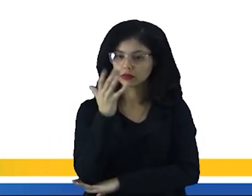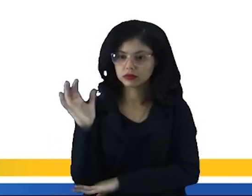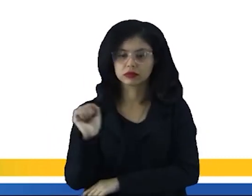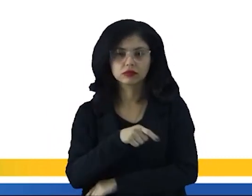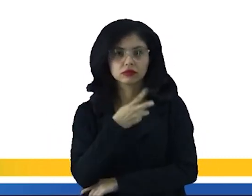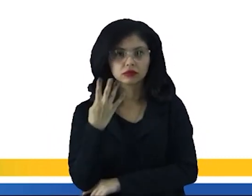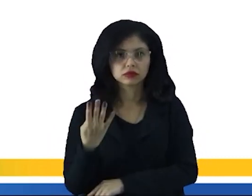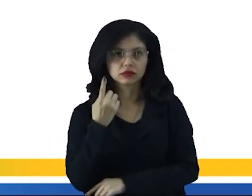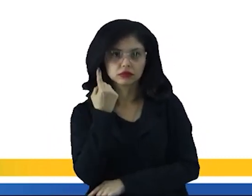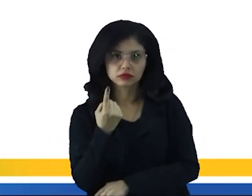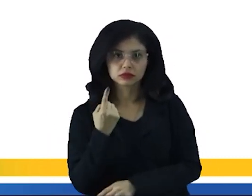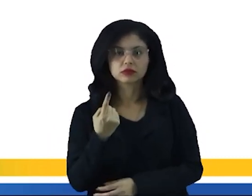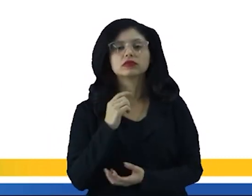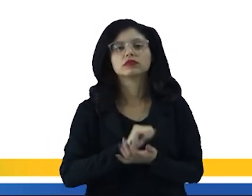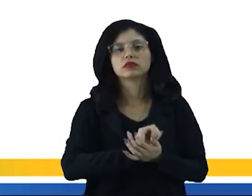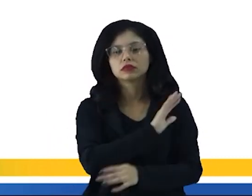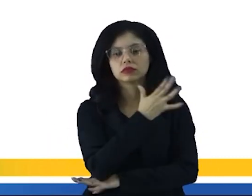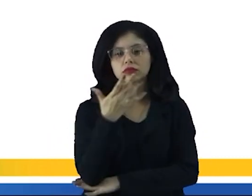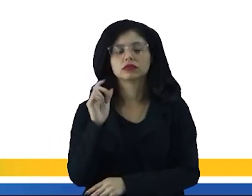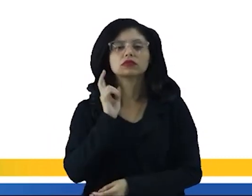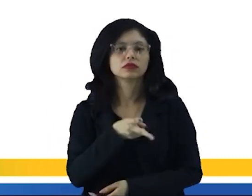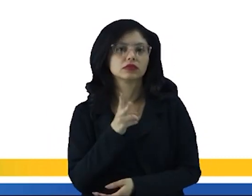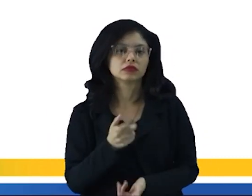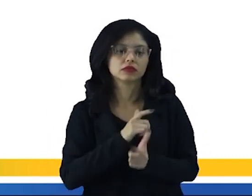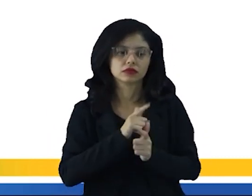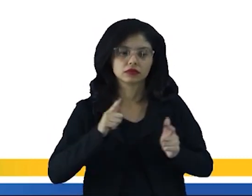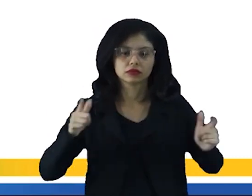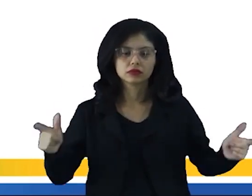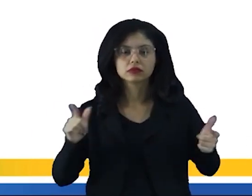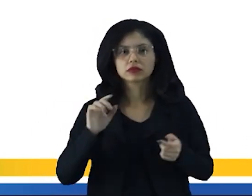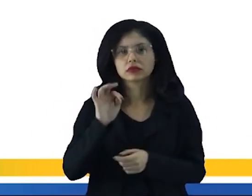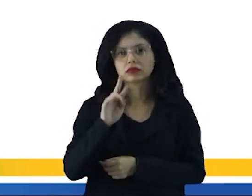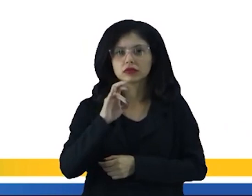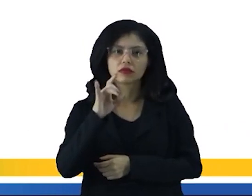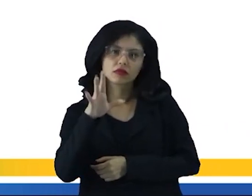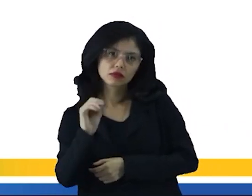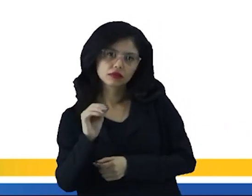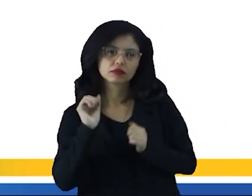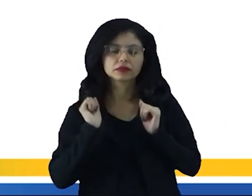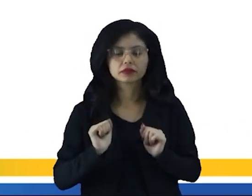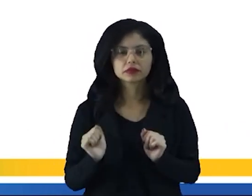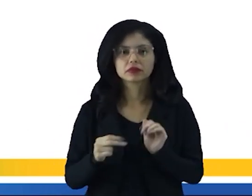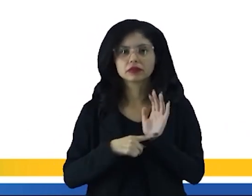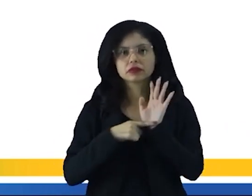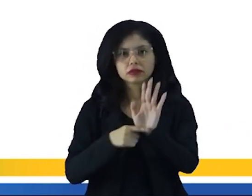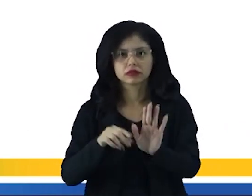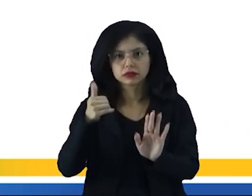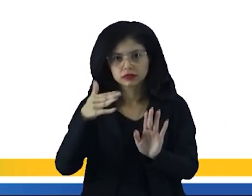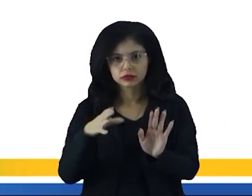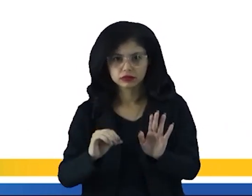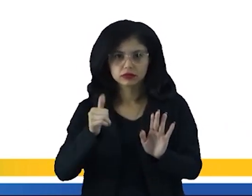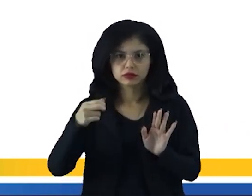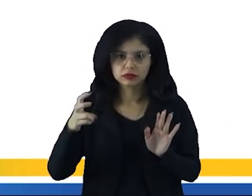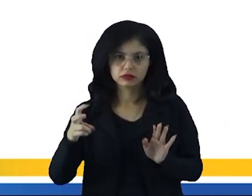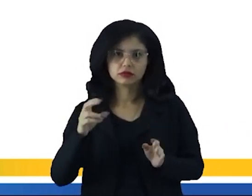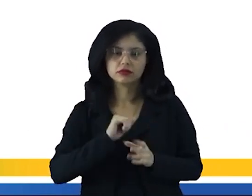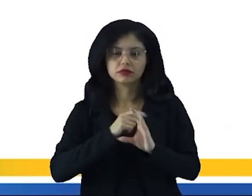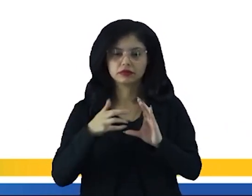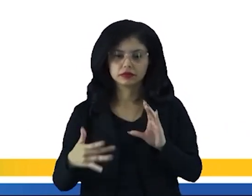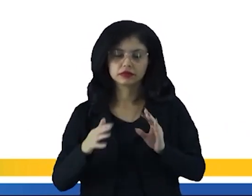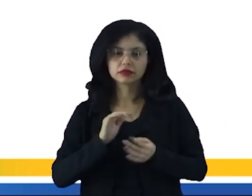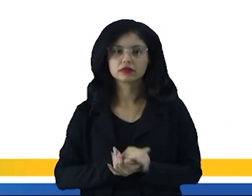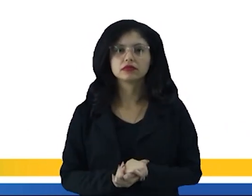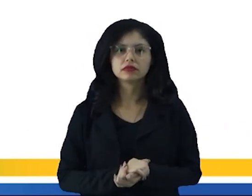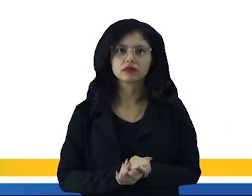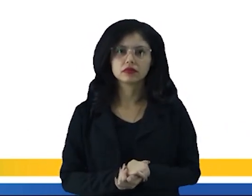enquanto uma área florestal do mesmo tamanho, em região temperada, pode apresentar entre 10 e 15 espécies.